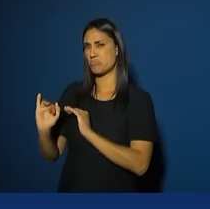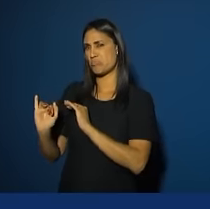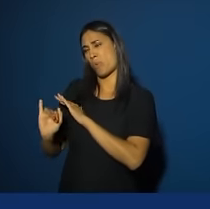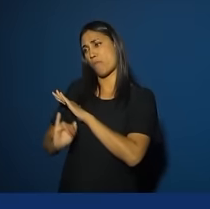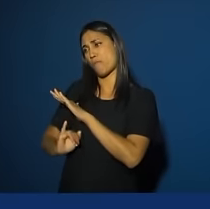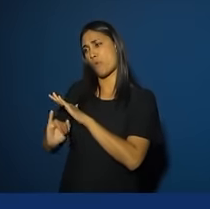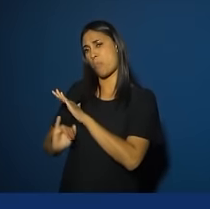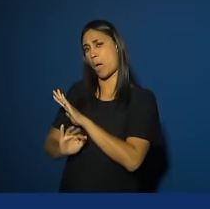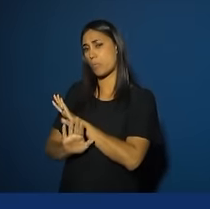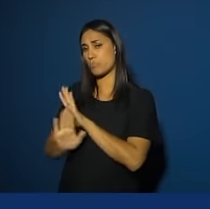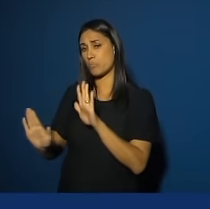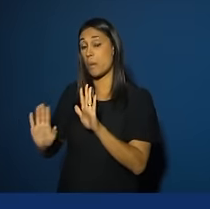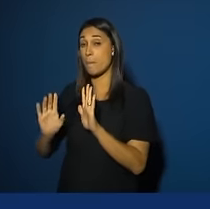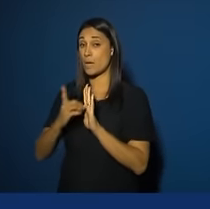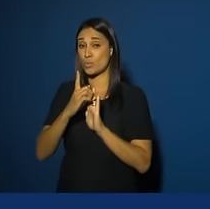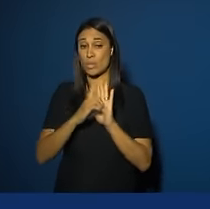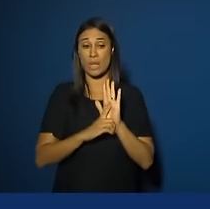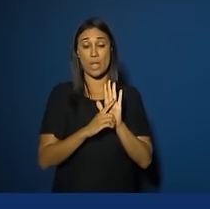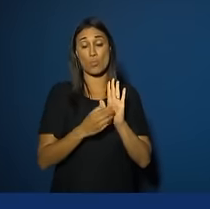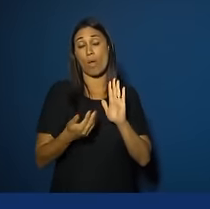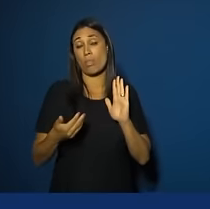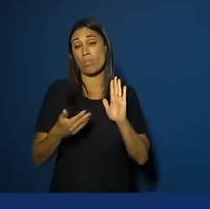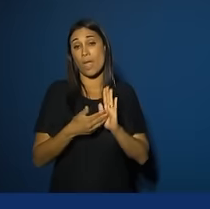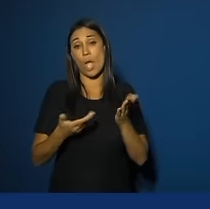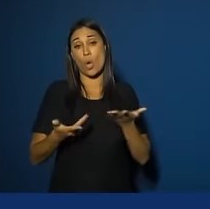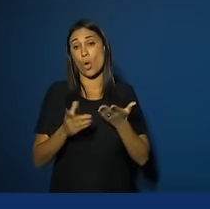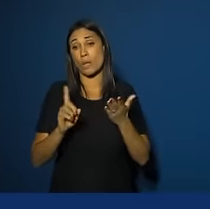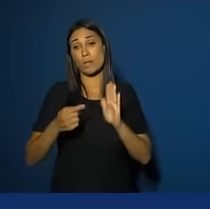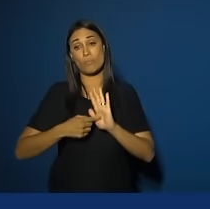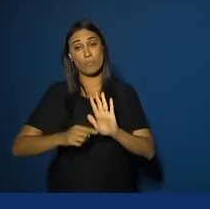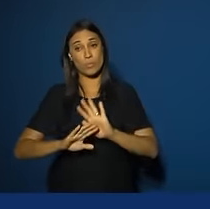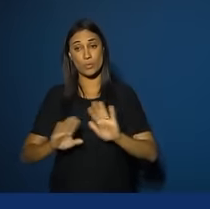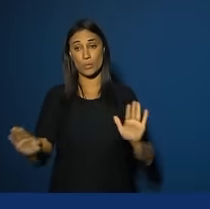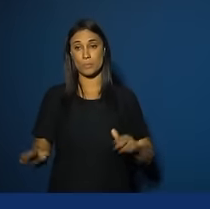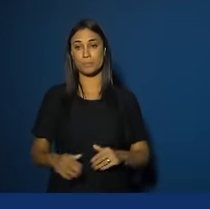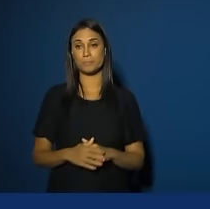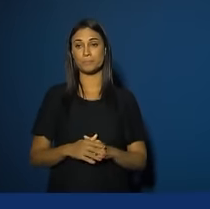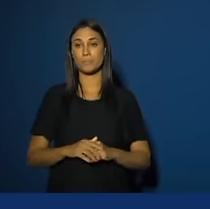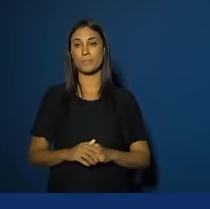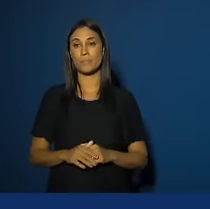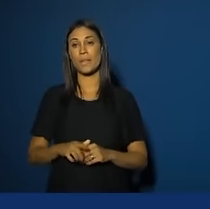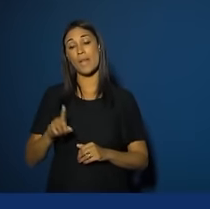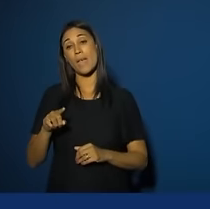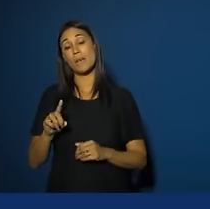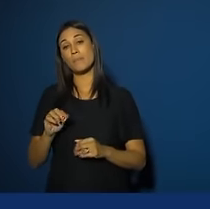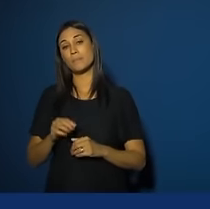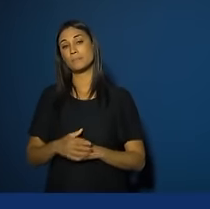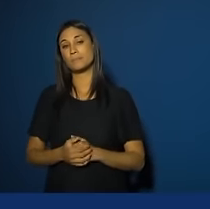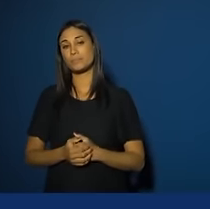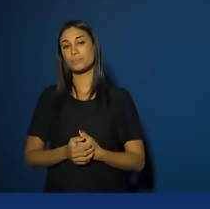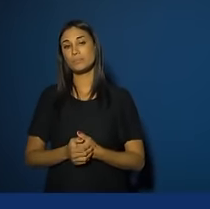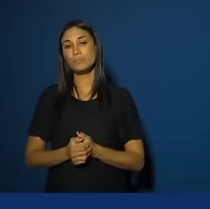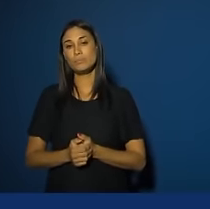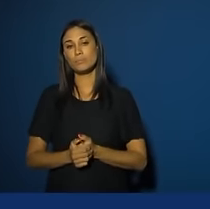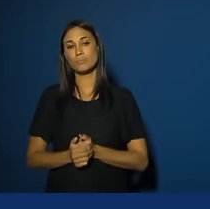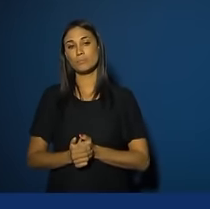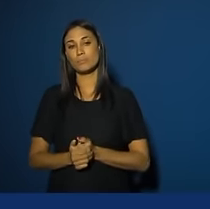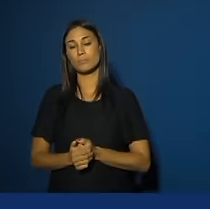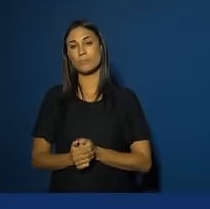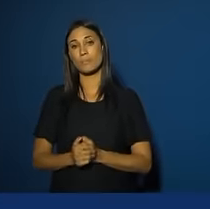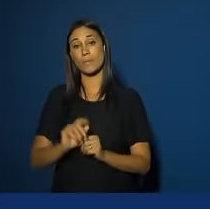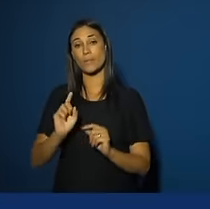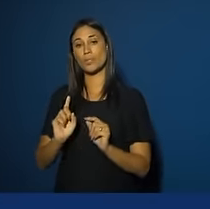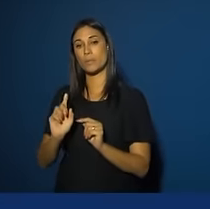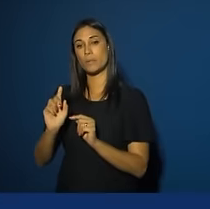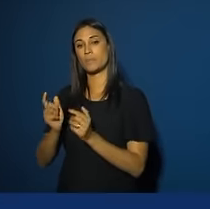informal, mas o decreto até agora não apareceu. É mais uma fonte de incerteza. Sobre a taxa final, e aí depois